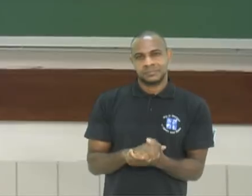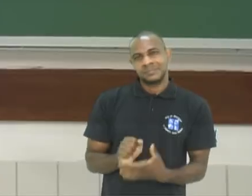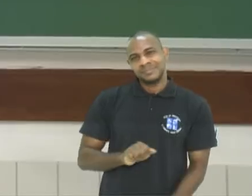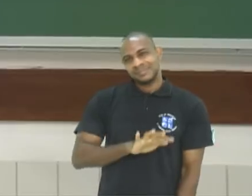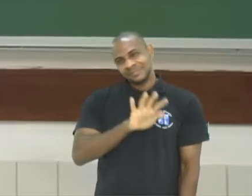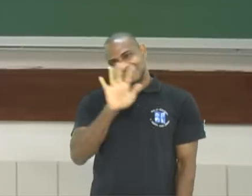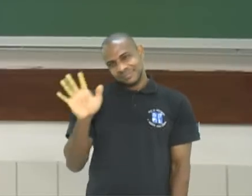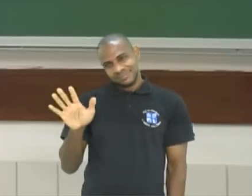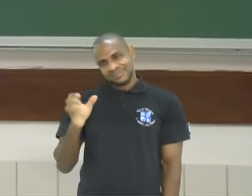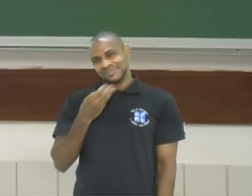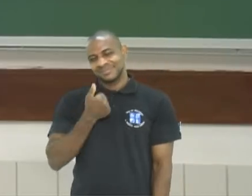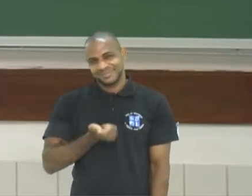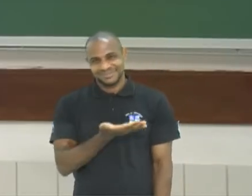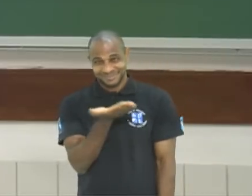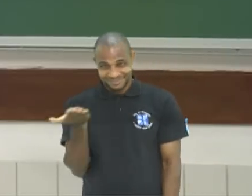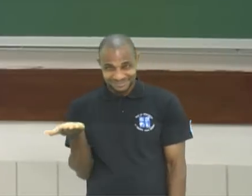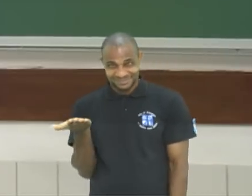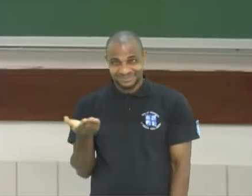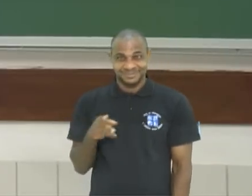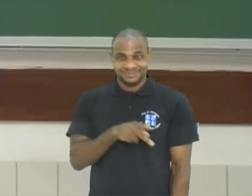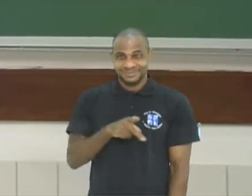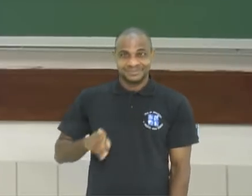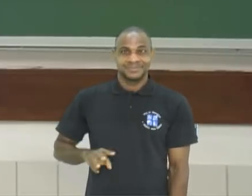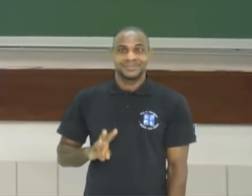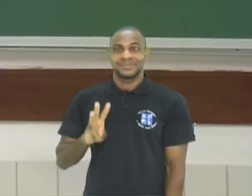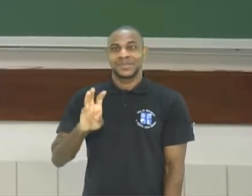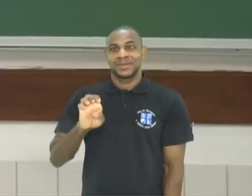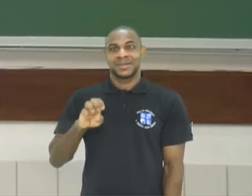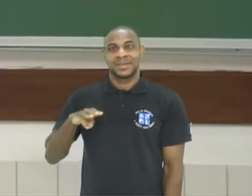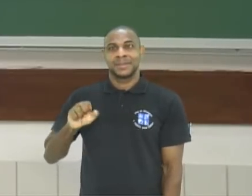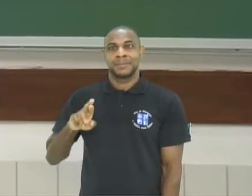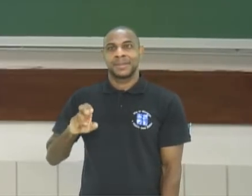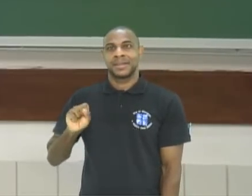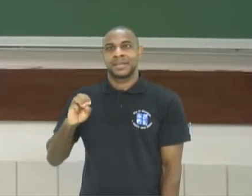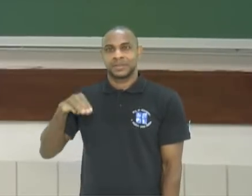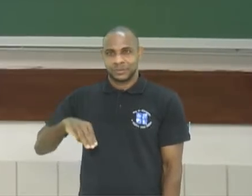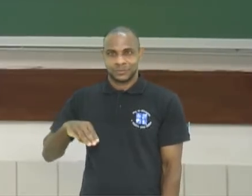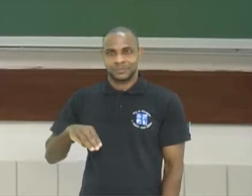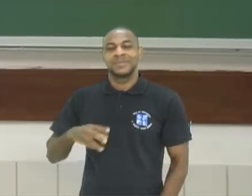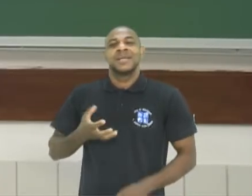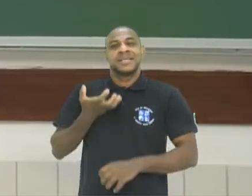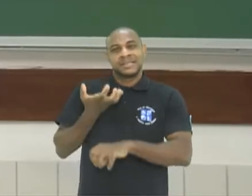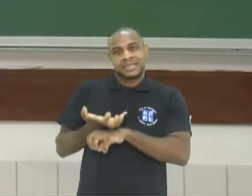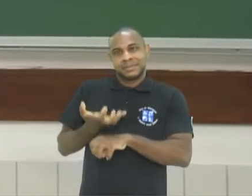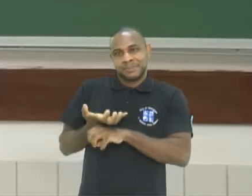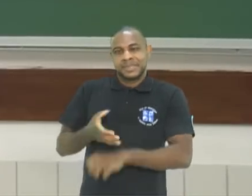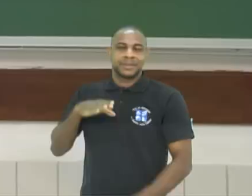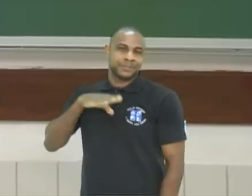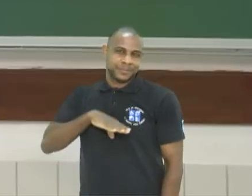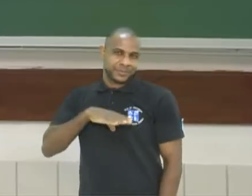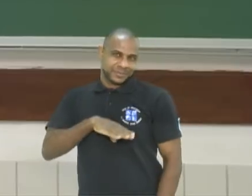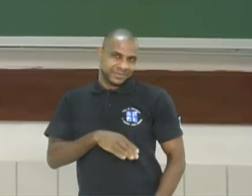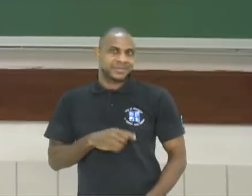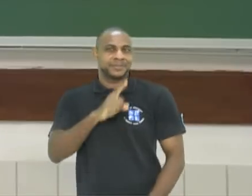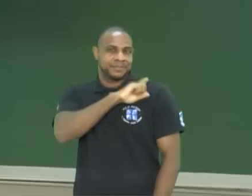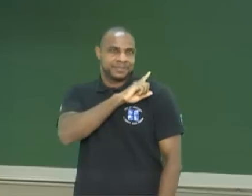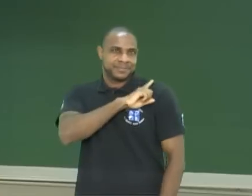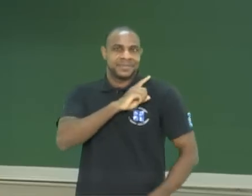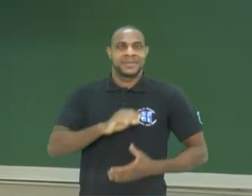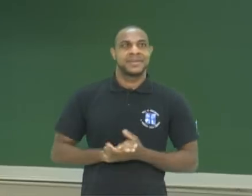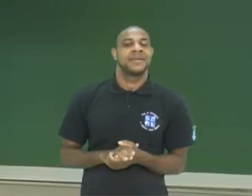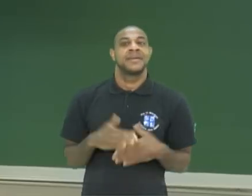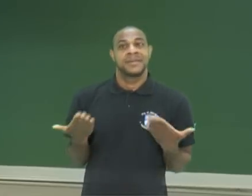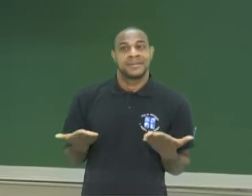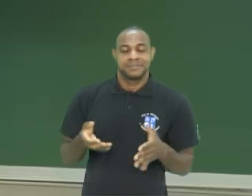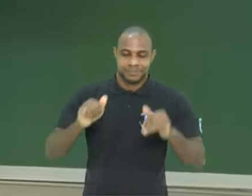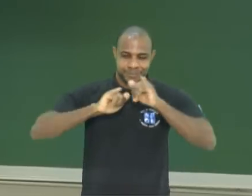Olá pessoal, tudo bem com vocês? Professor Emerson novamente para trabalhar língua portuguesa com vocês da primeira série. Vou dar aquele recado que